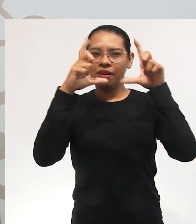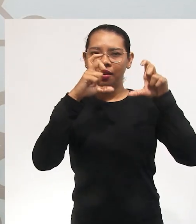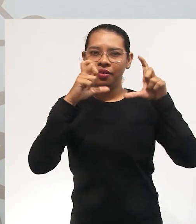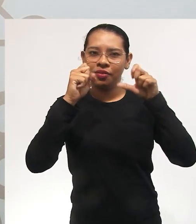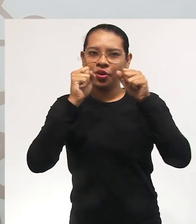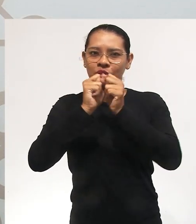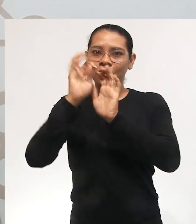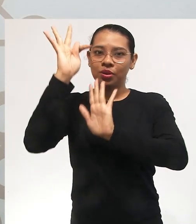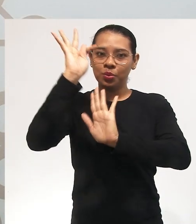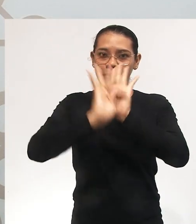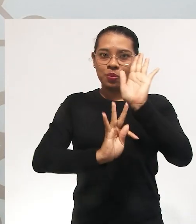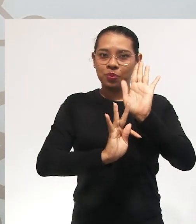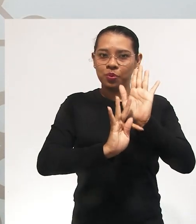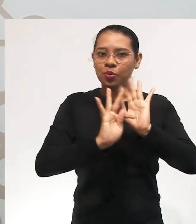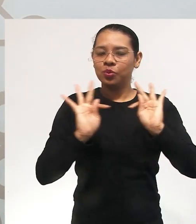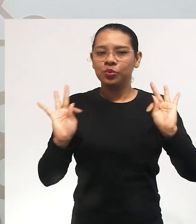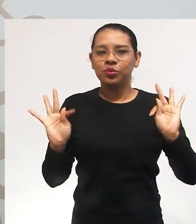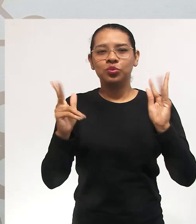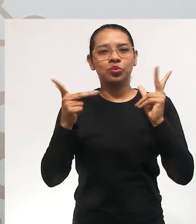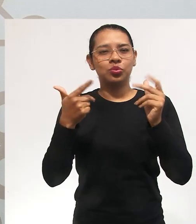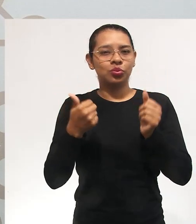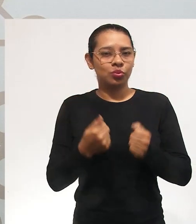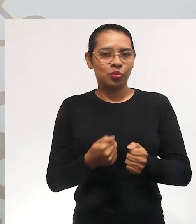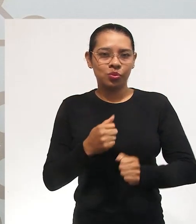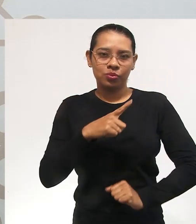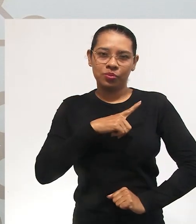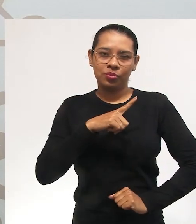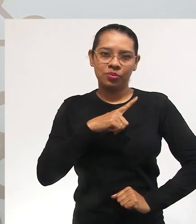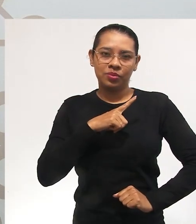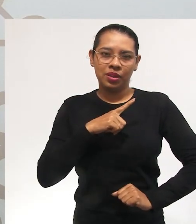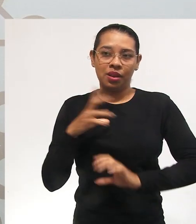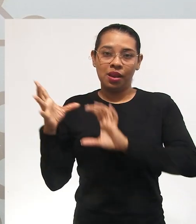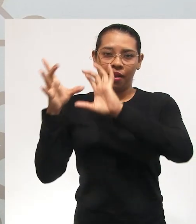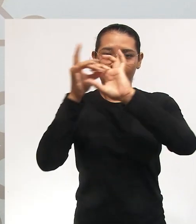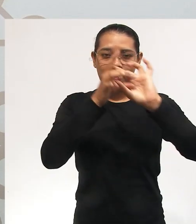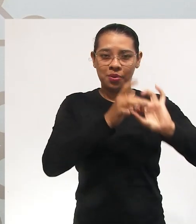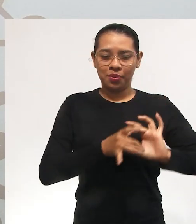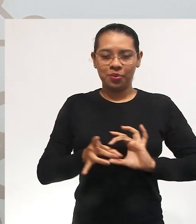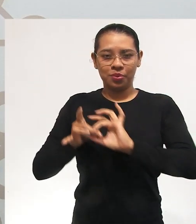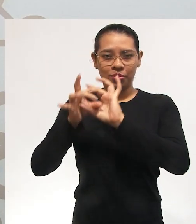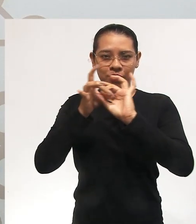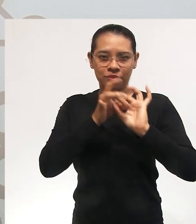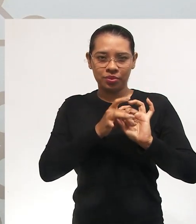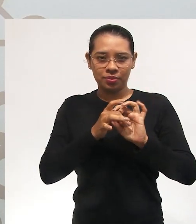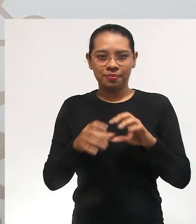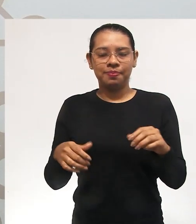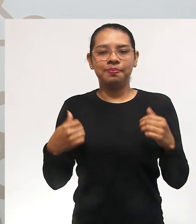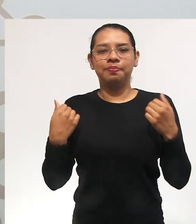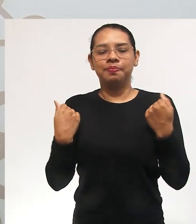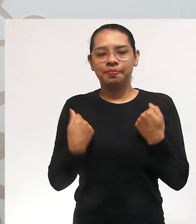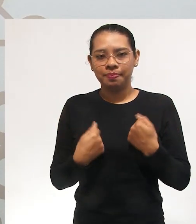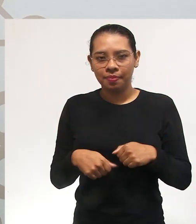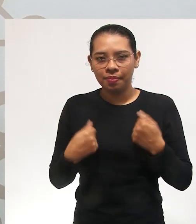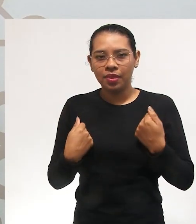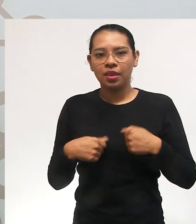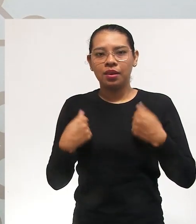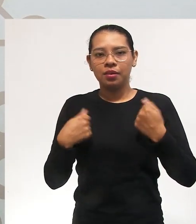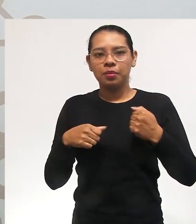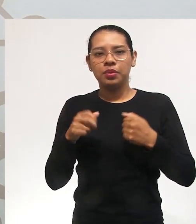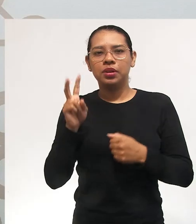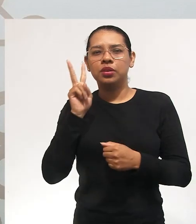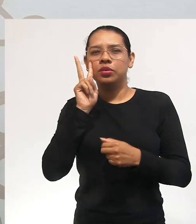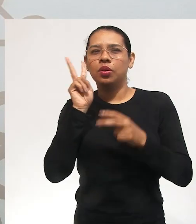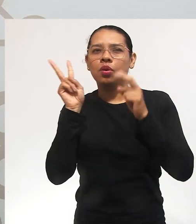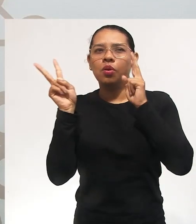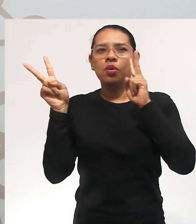estar relacionado tanto ao vídeo quanto à legenda que está ali. Então, é necessário